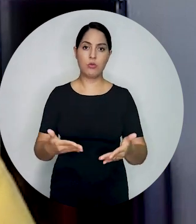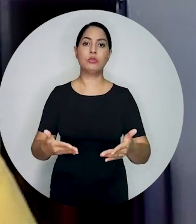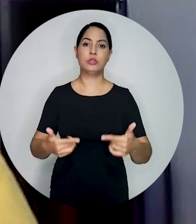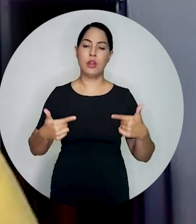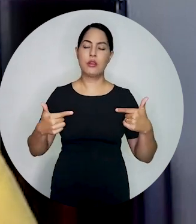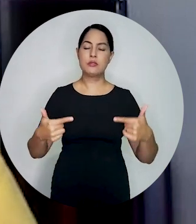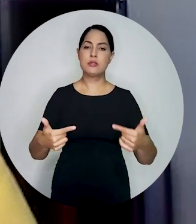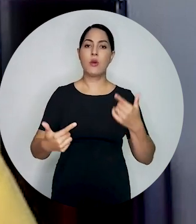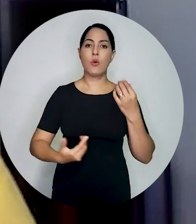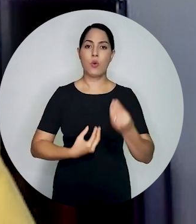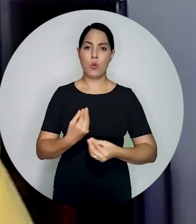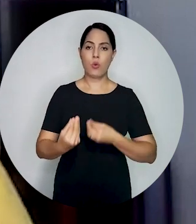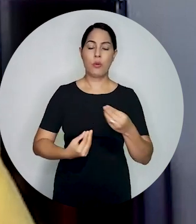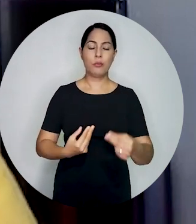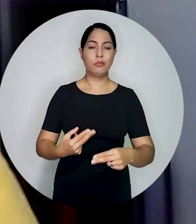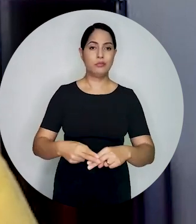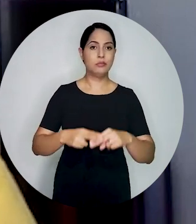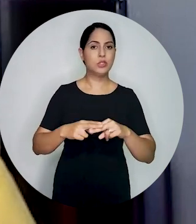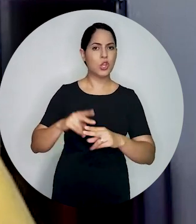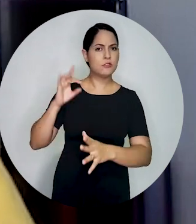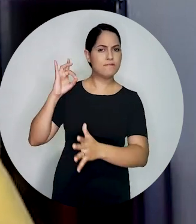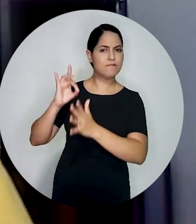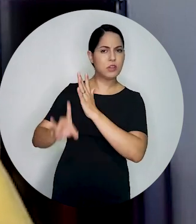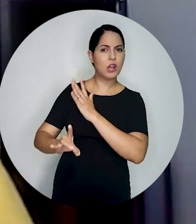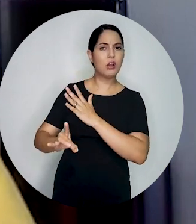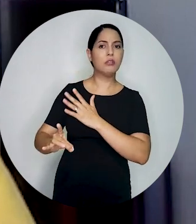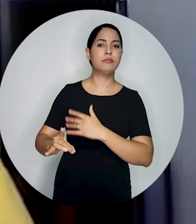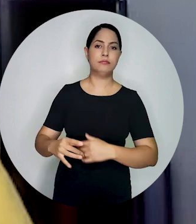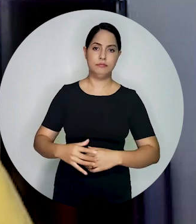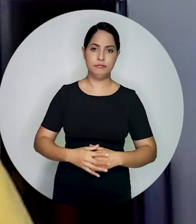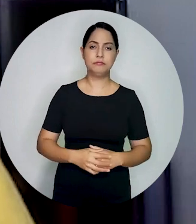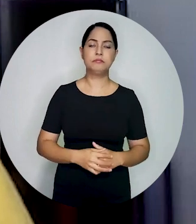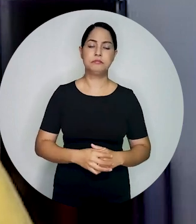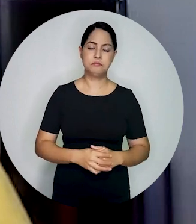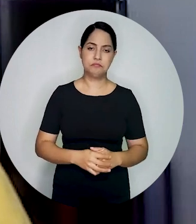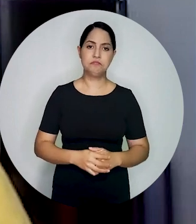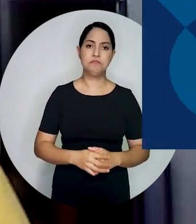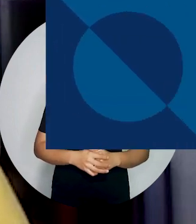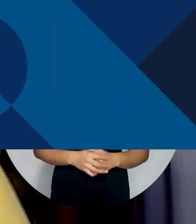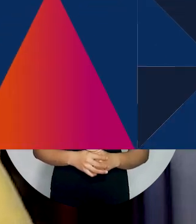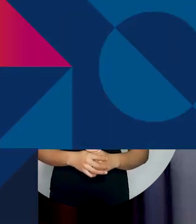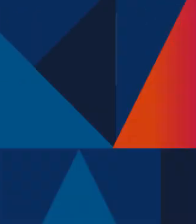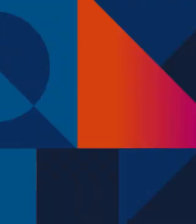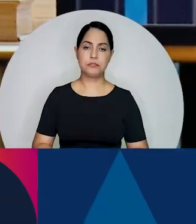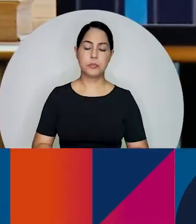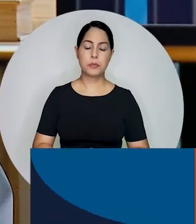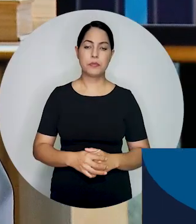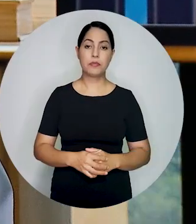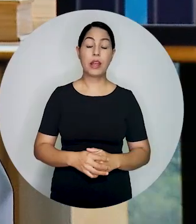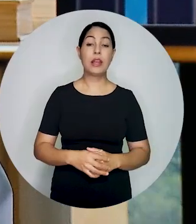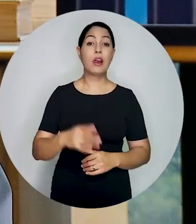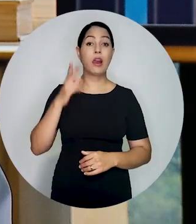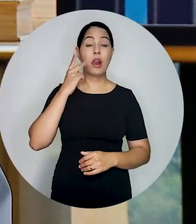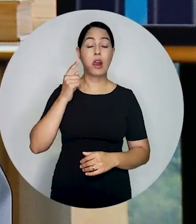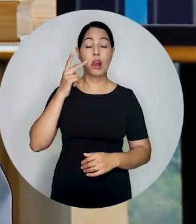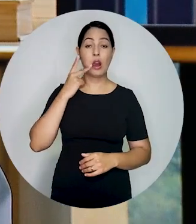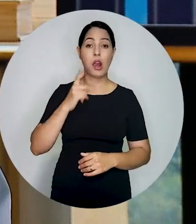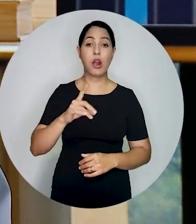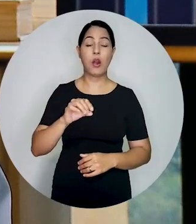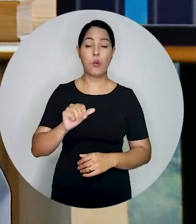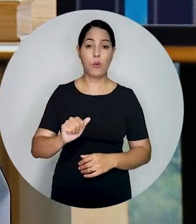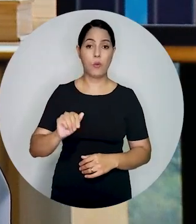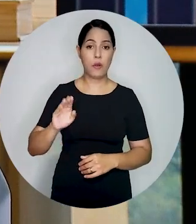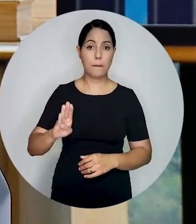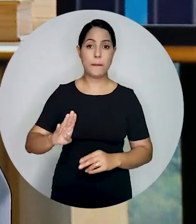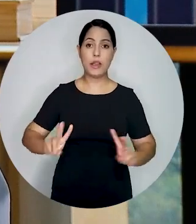janeiro, que se deflagraram esses atos, os quais a gente repudia de forma veemente. A advocacia